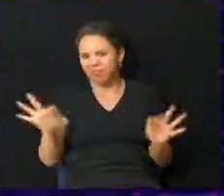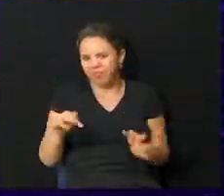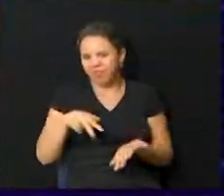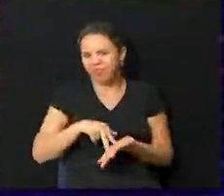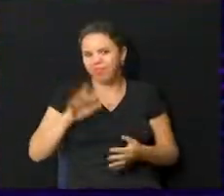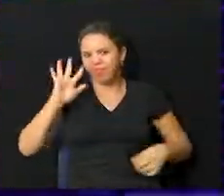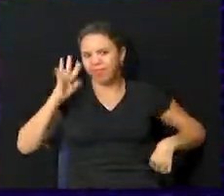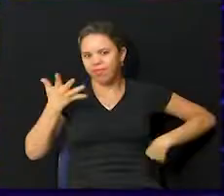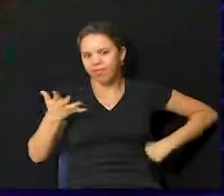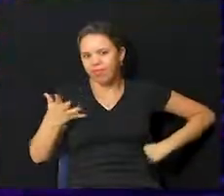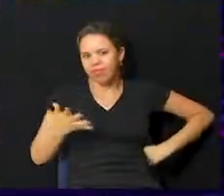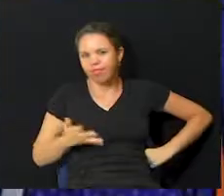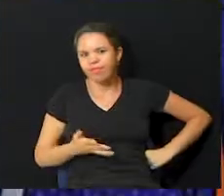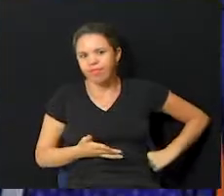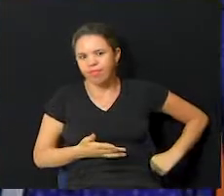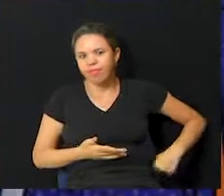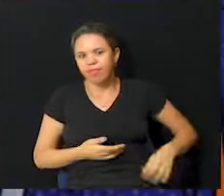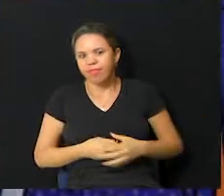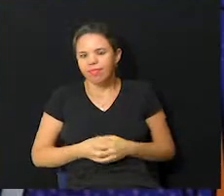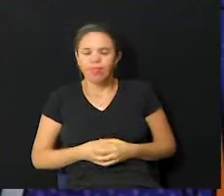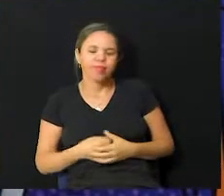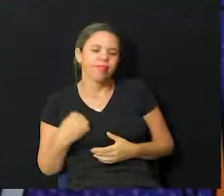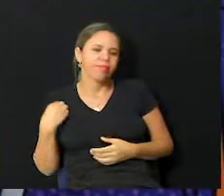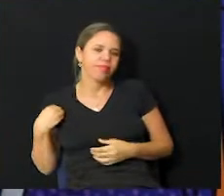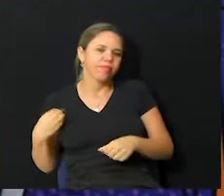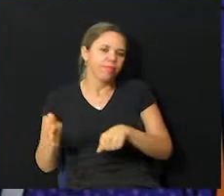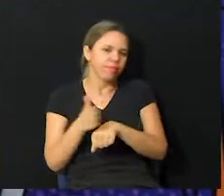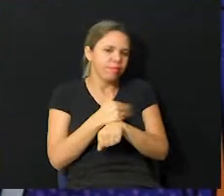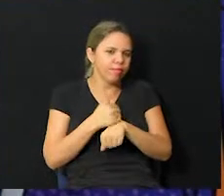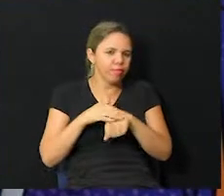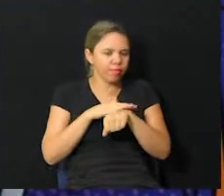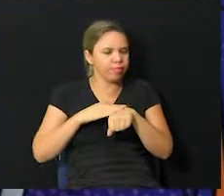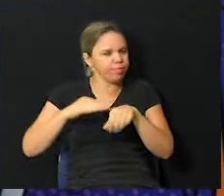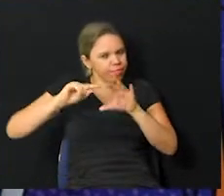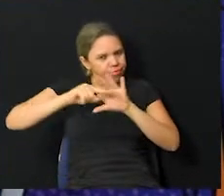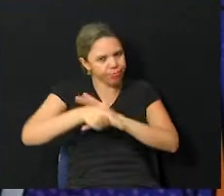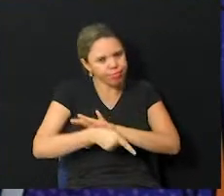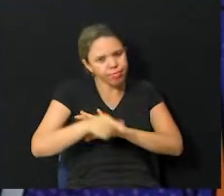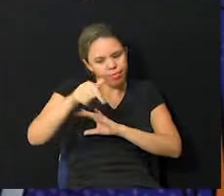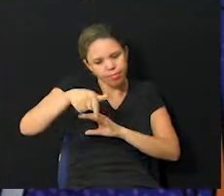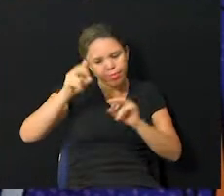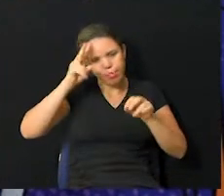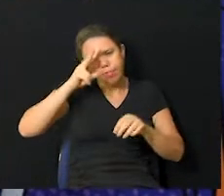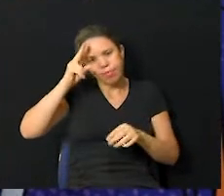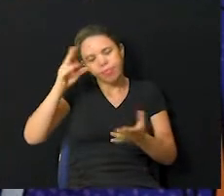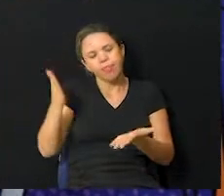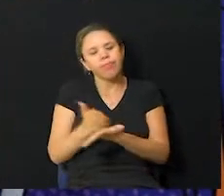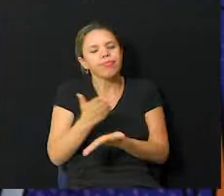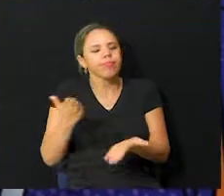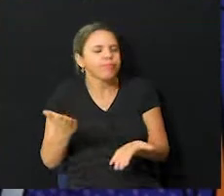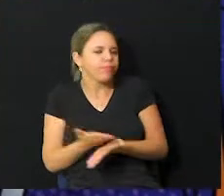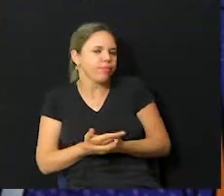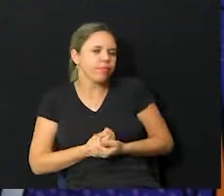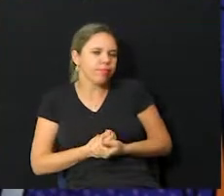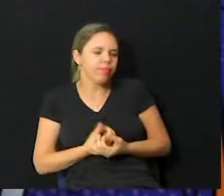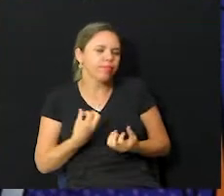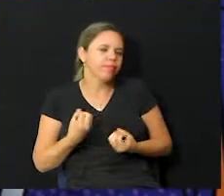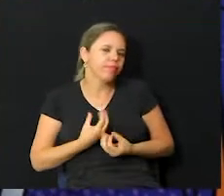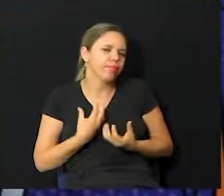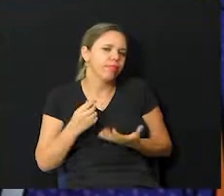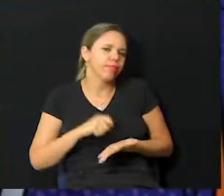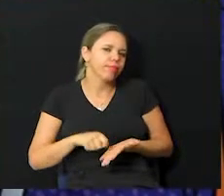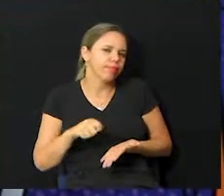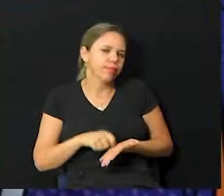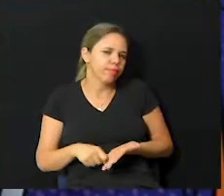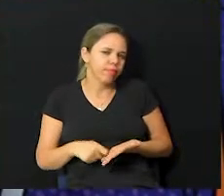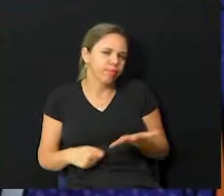com o resultado do projeto. Adriana, antes da gente se aprofundar aqui na história do livro, nas poesias,